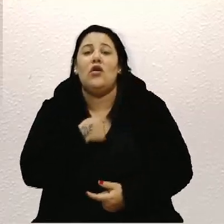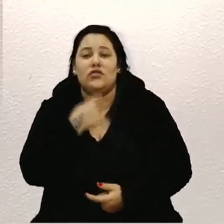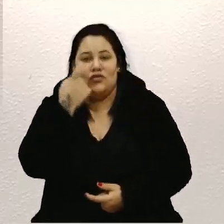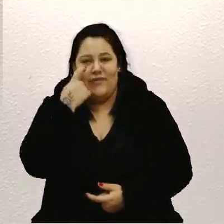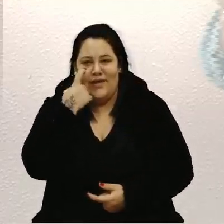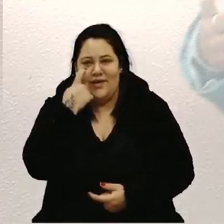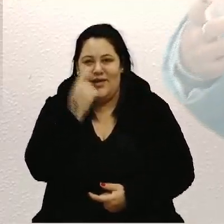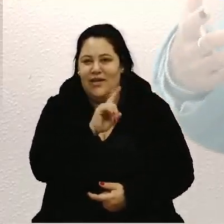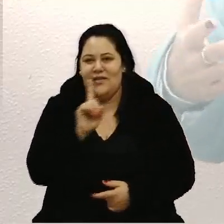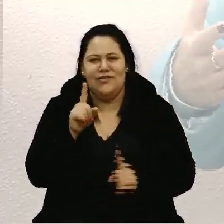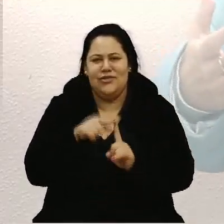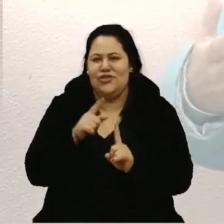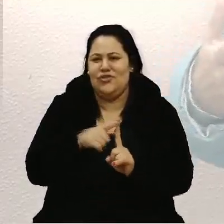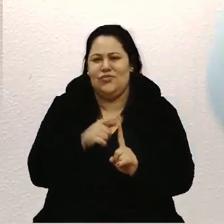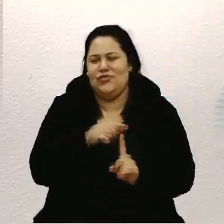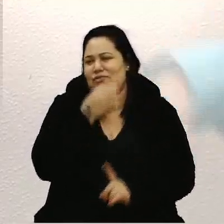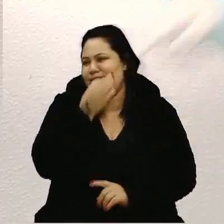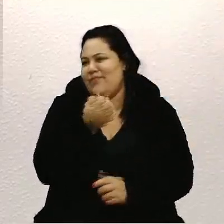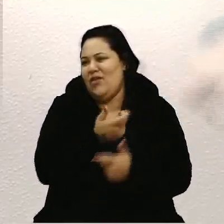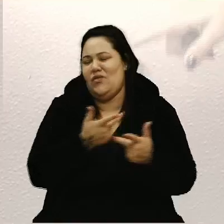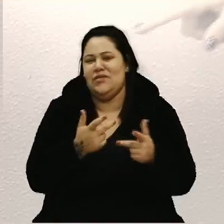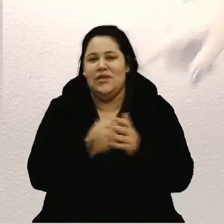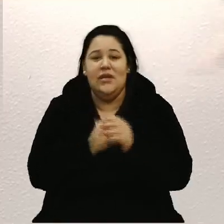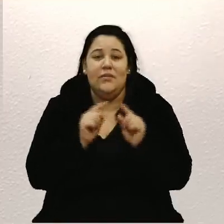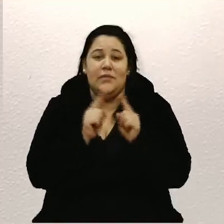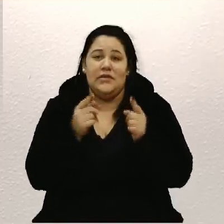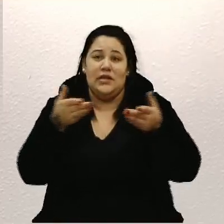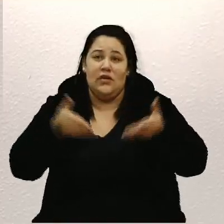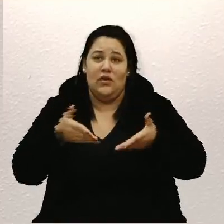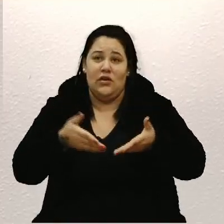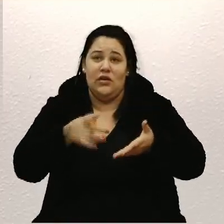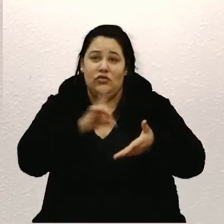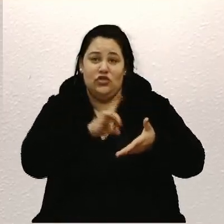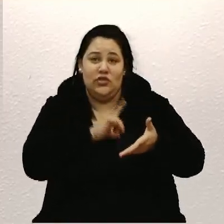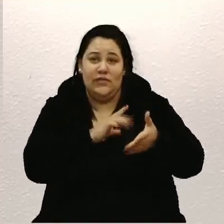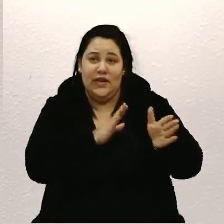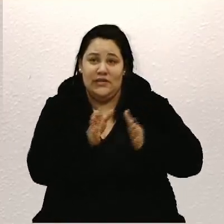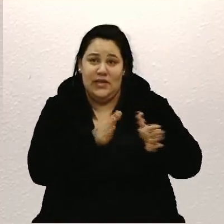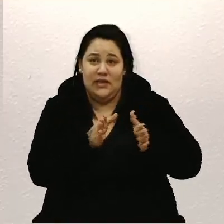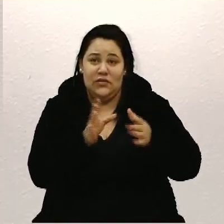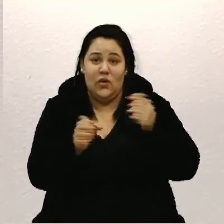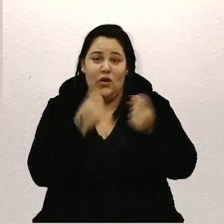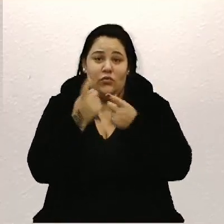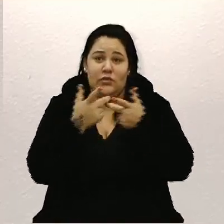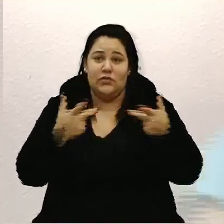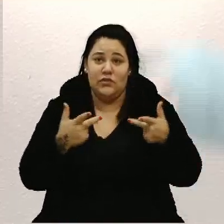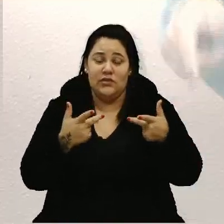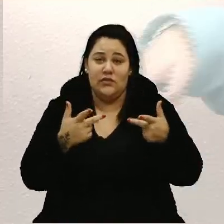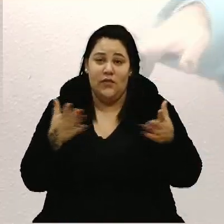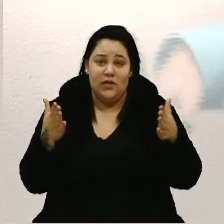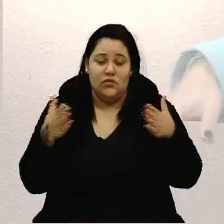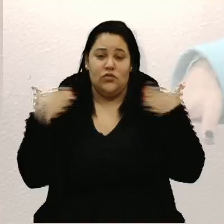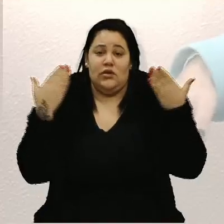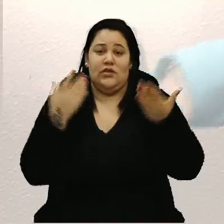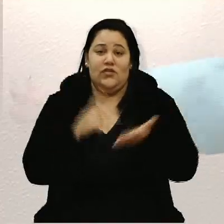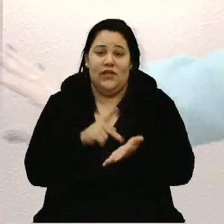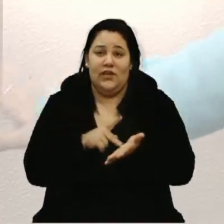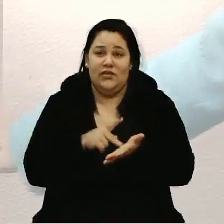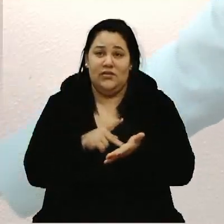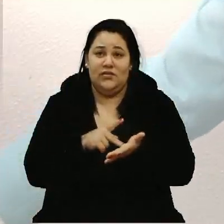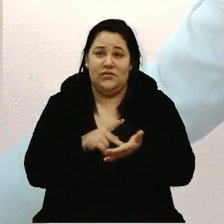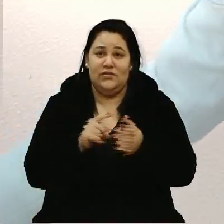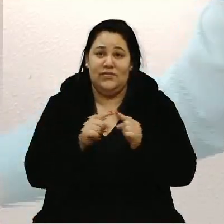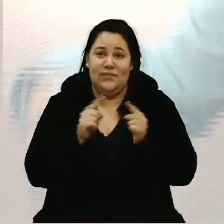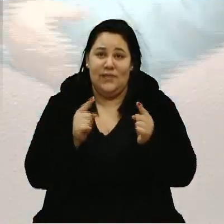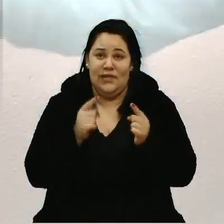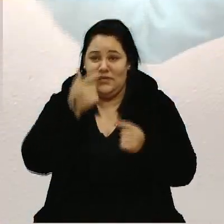não desse tipo de absurdo, mas eu agora tive acesso a algumas coisas que me assustaram profundamente, mas que eu acho que também é missão.